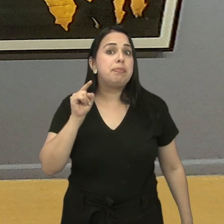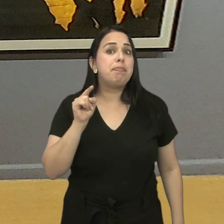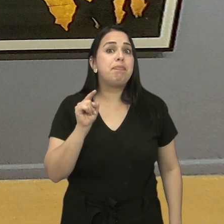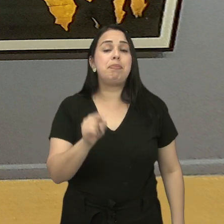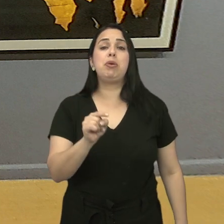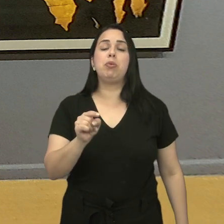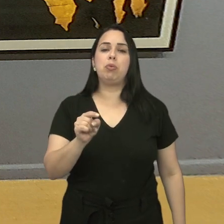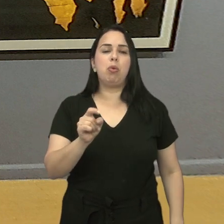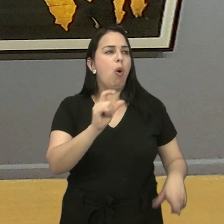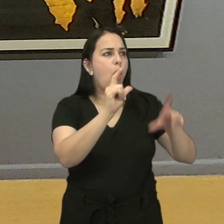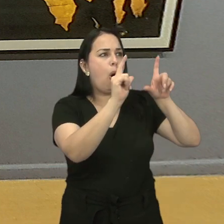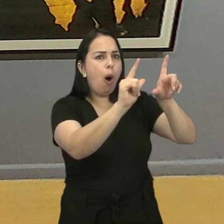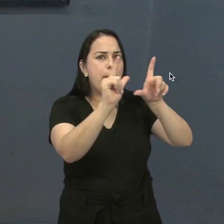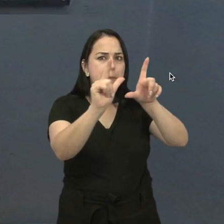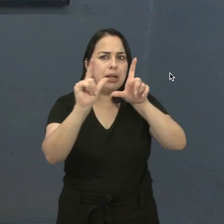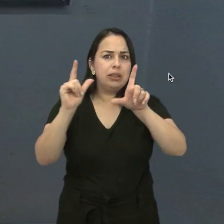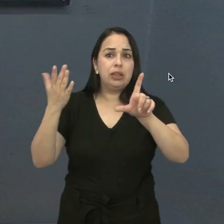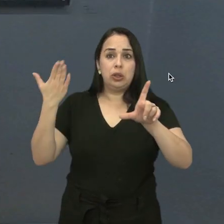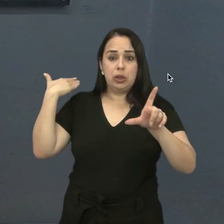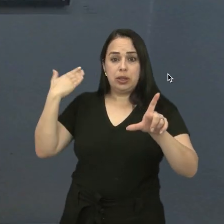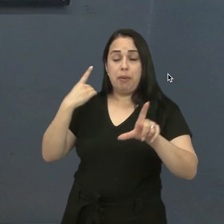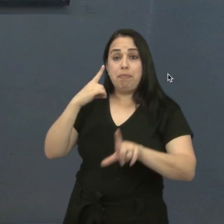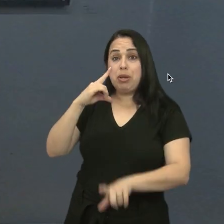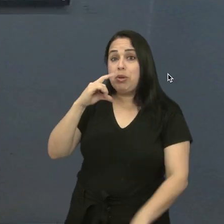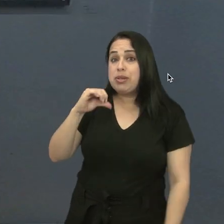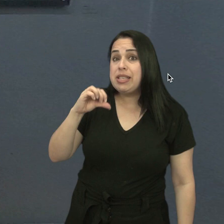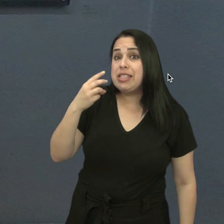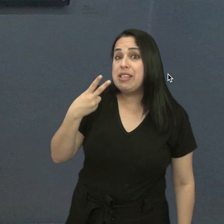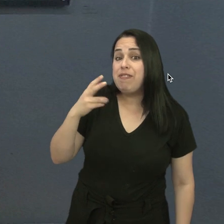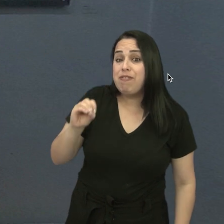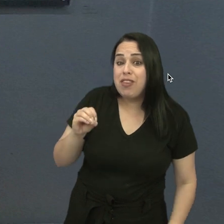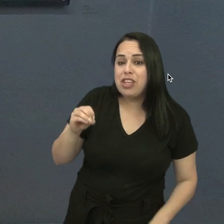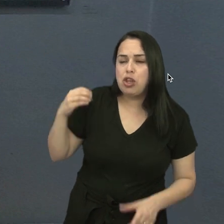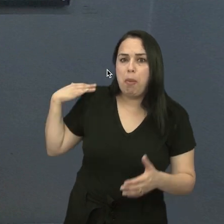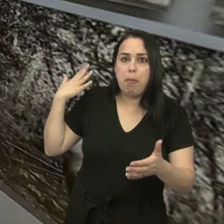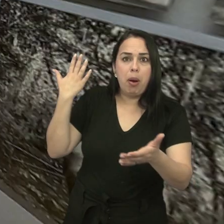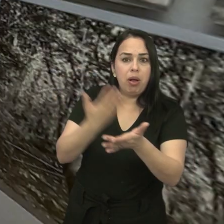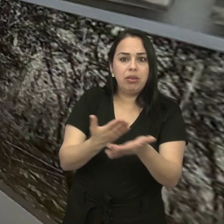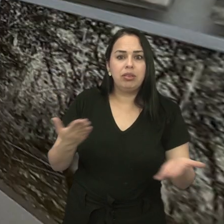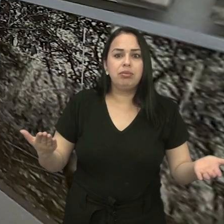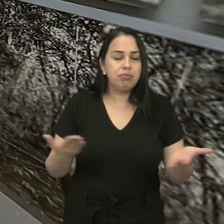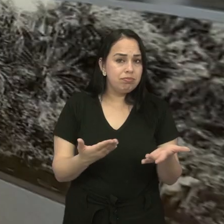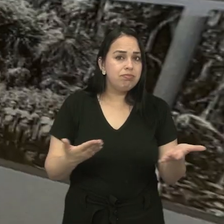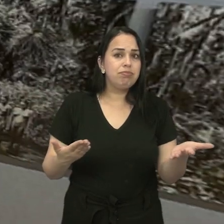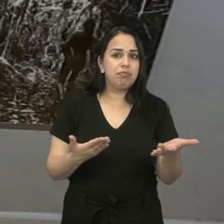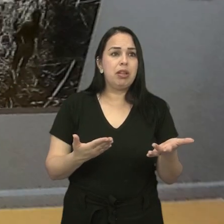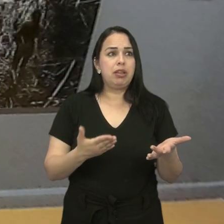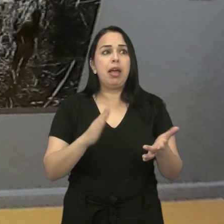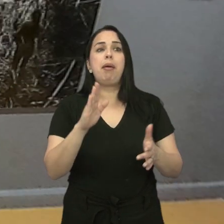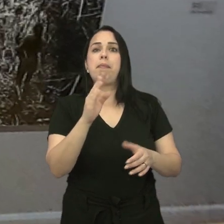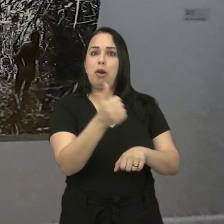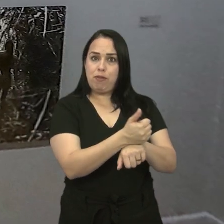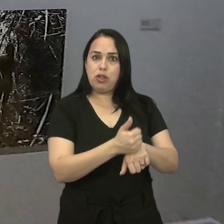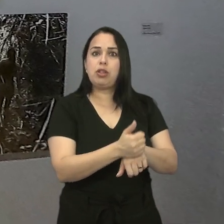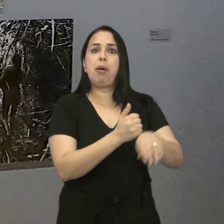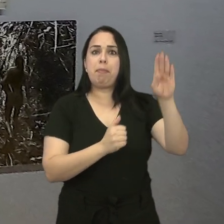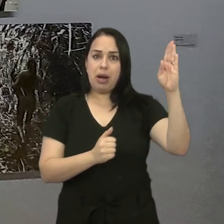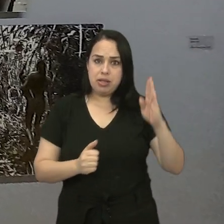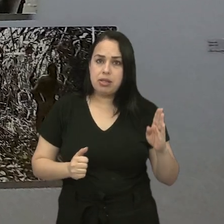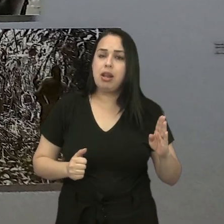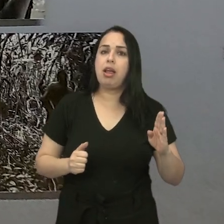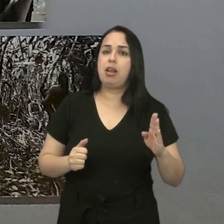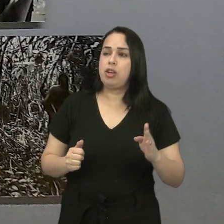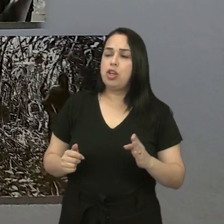2.500 obras datadas desde 1920. O museu expõe trabalhos de profissionais brasileiros